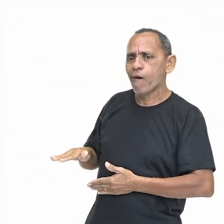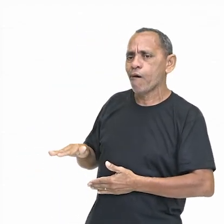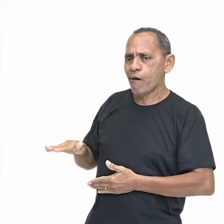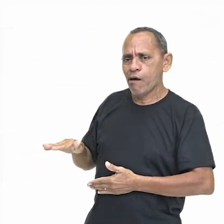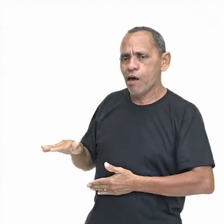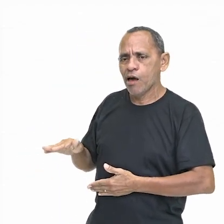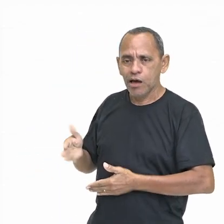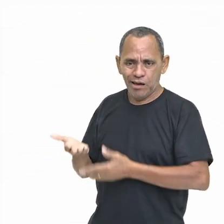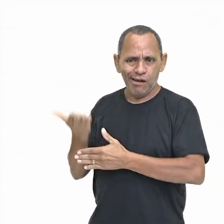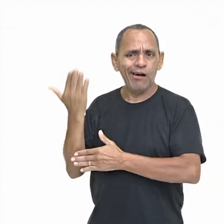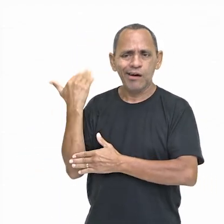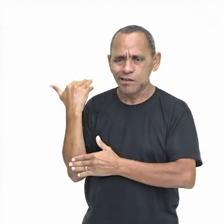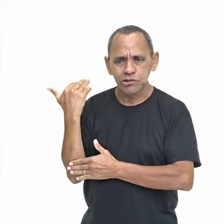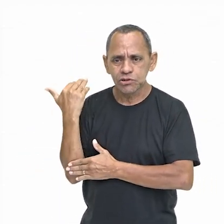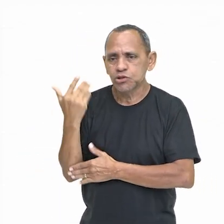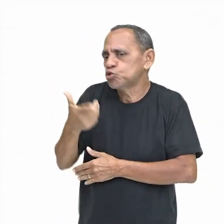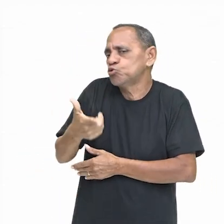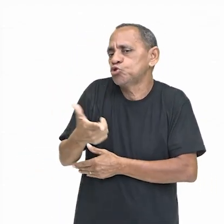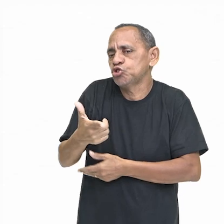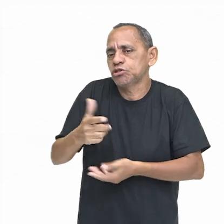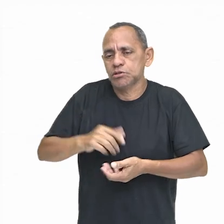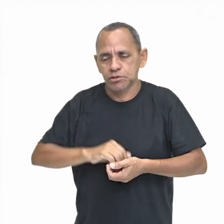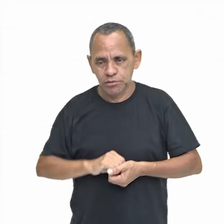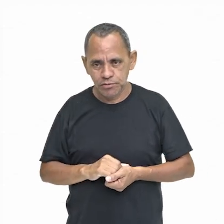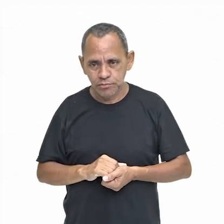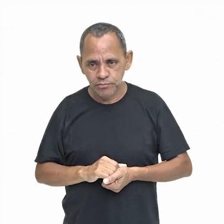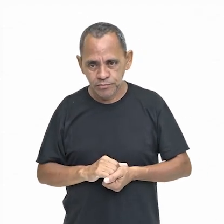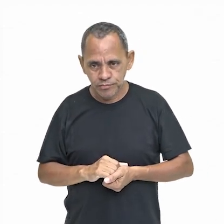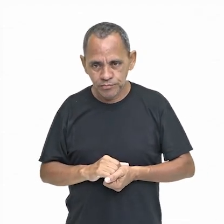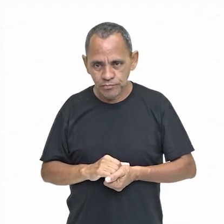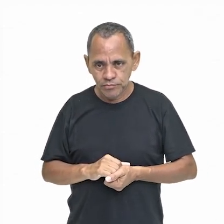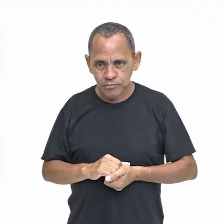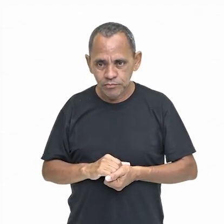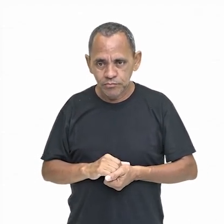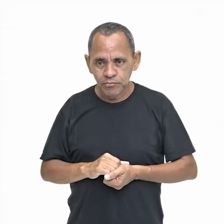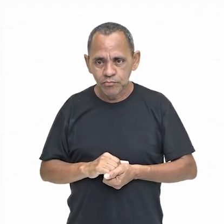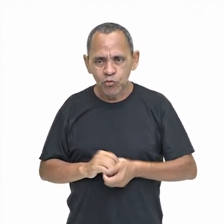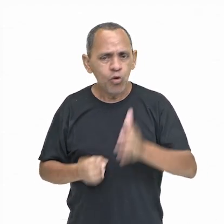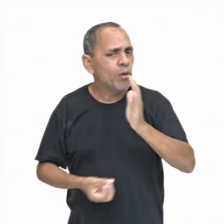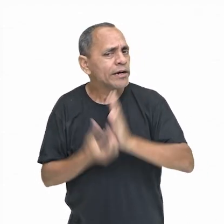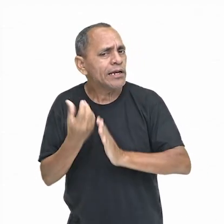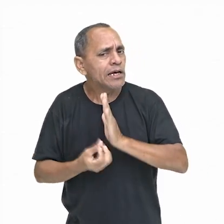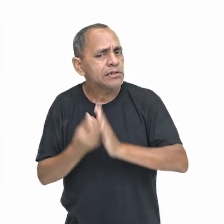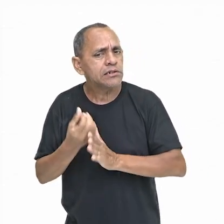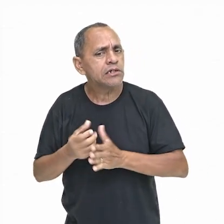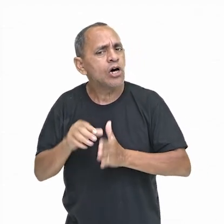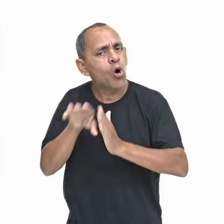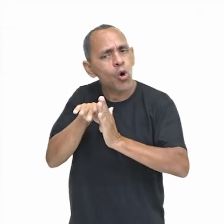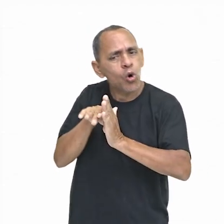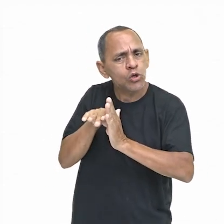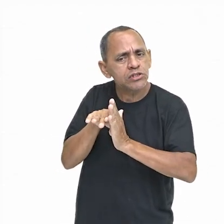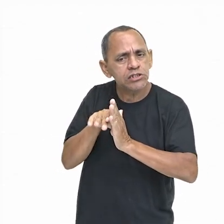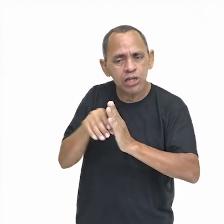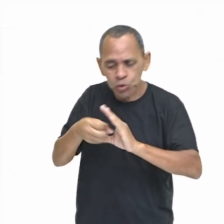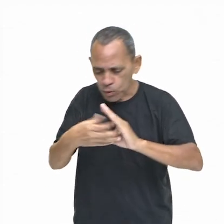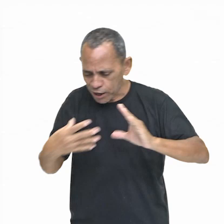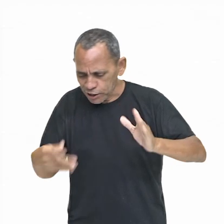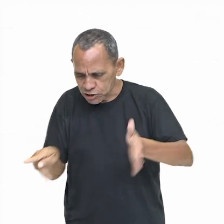não existia até então. Ela é uma invenção, ela é um conceito